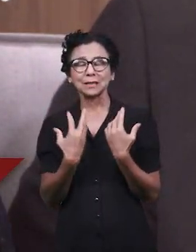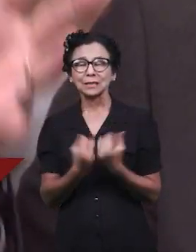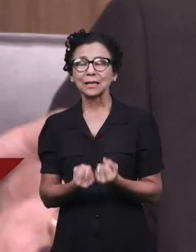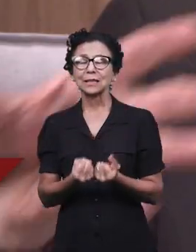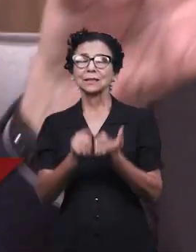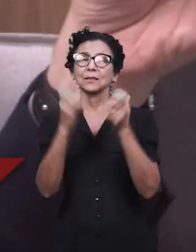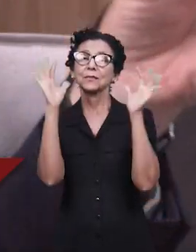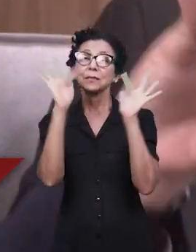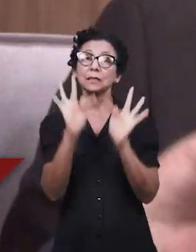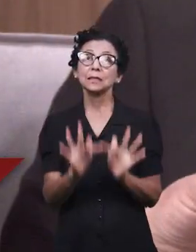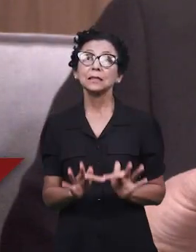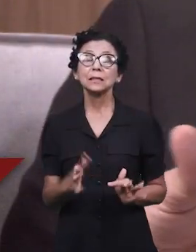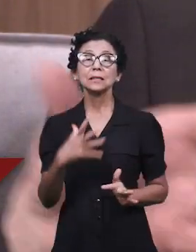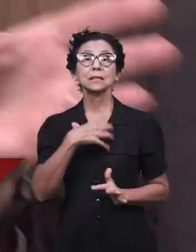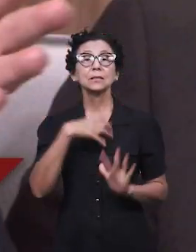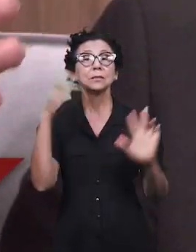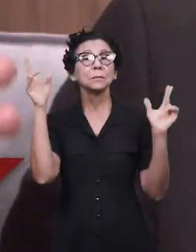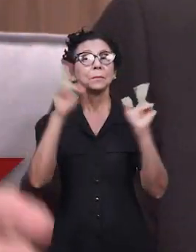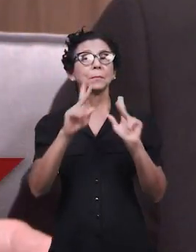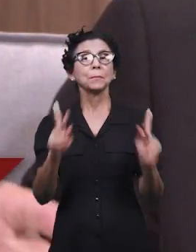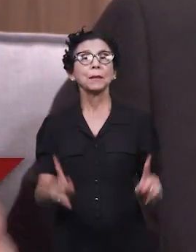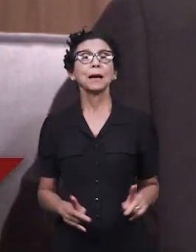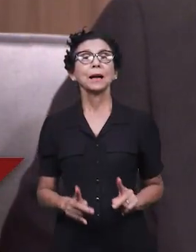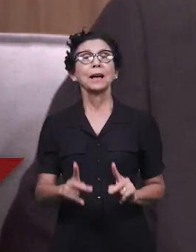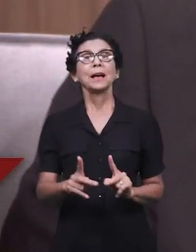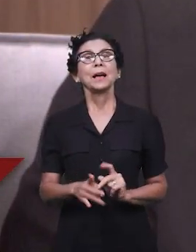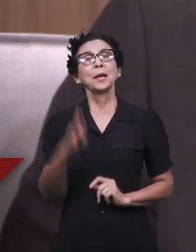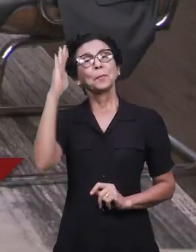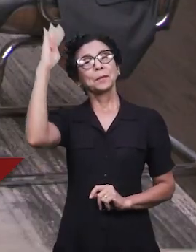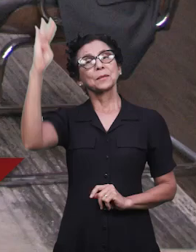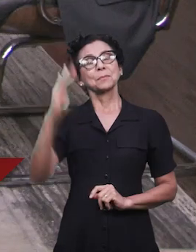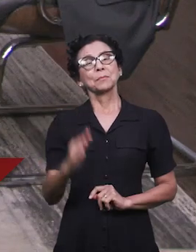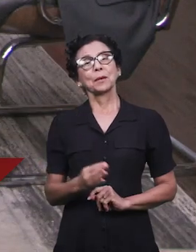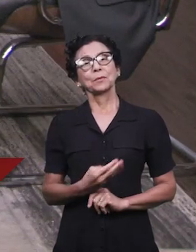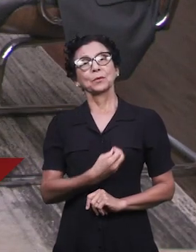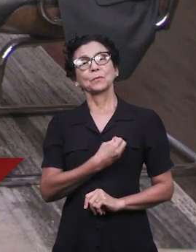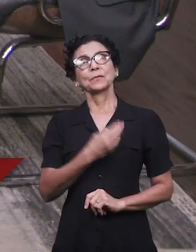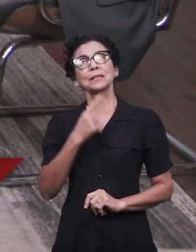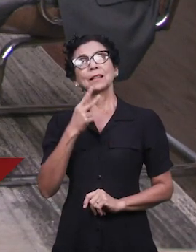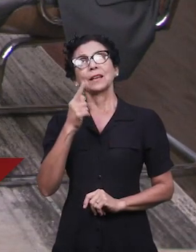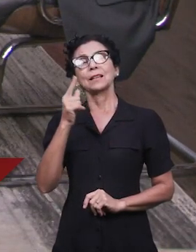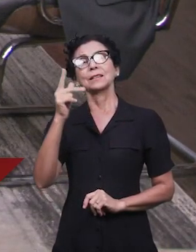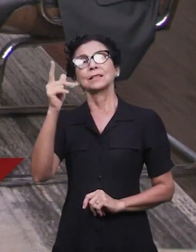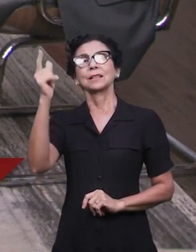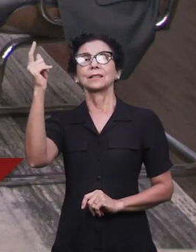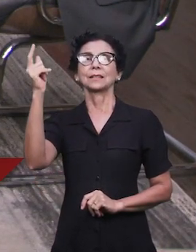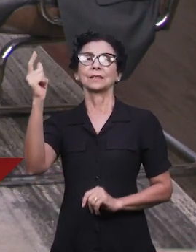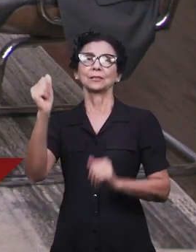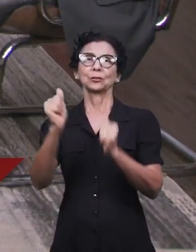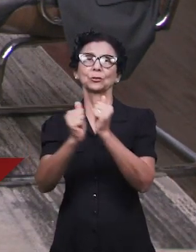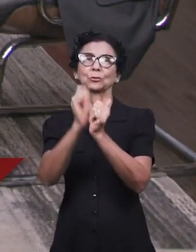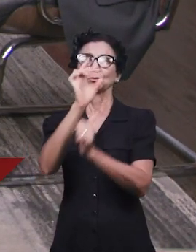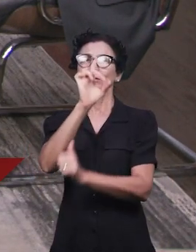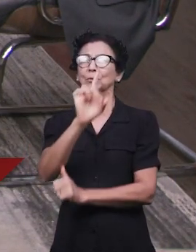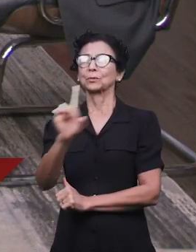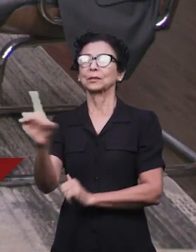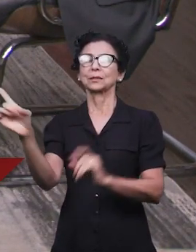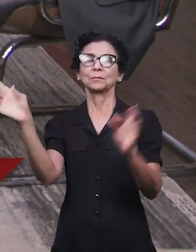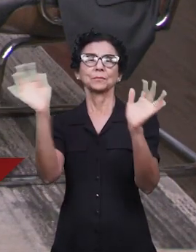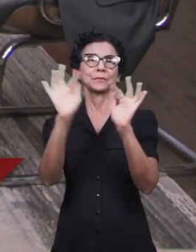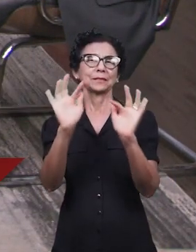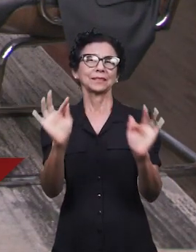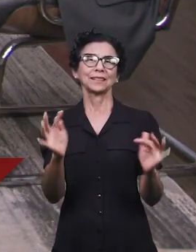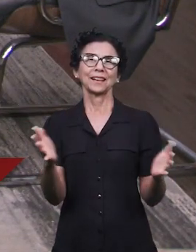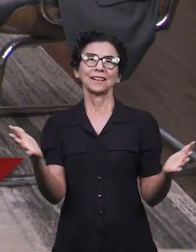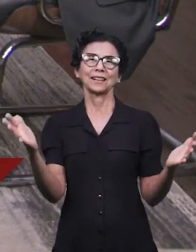uma vida eterna com Deus. Glória a Deus, uma felicidade que não termina. Jamais. Ela é eterna, Glórias a é Deus.